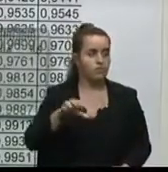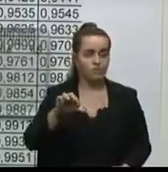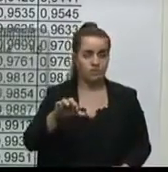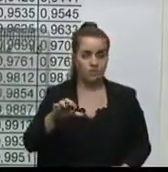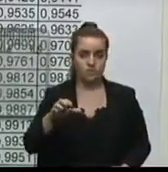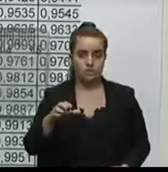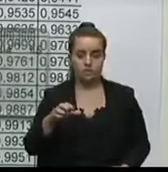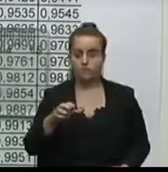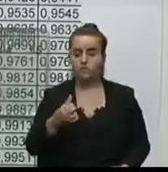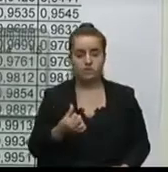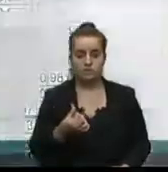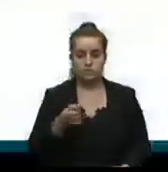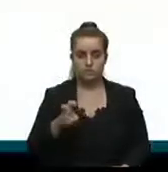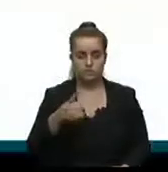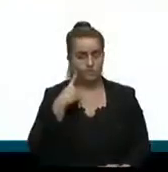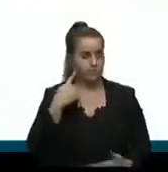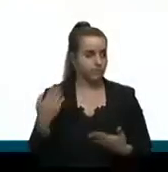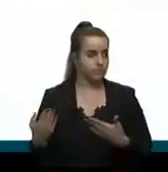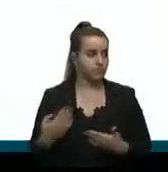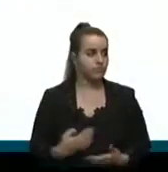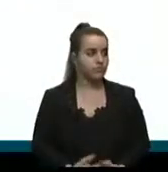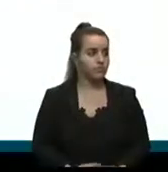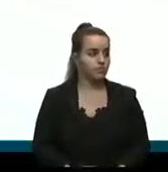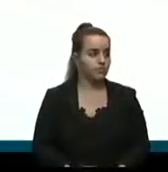1,65. Continue acompanhando no quadro.